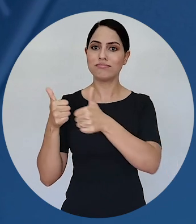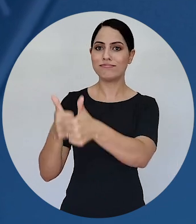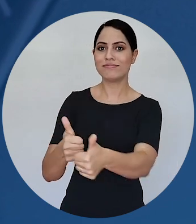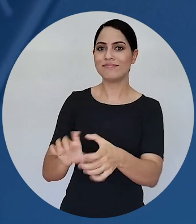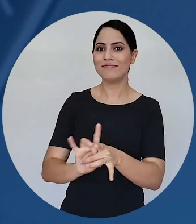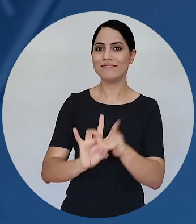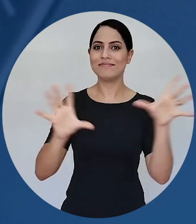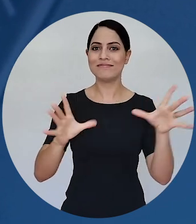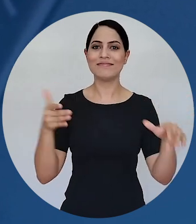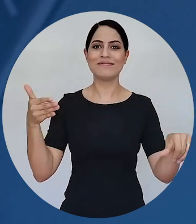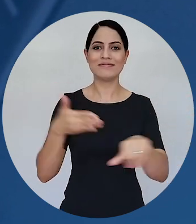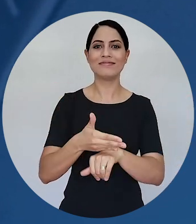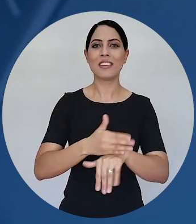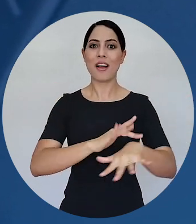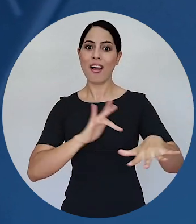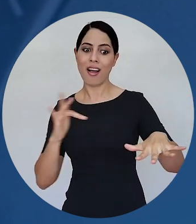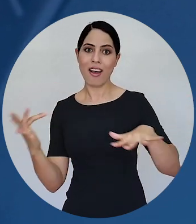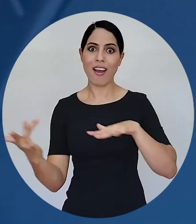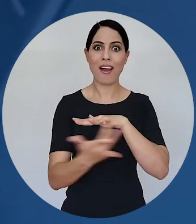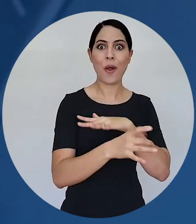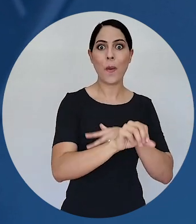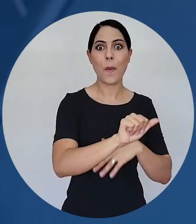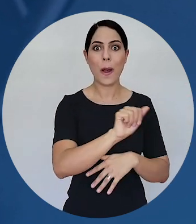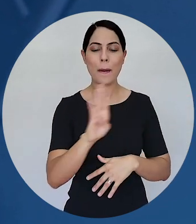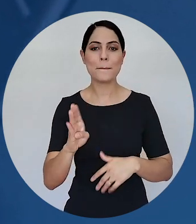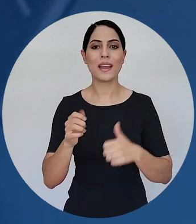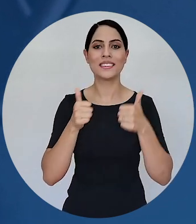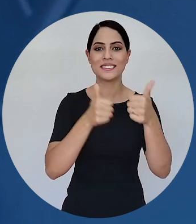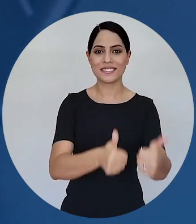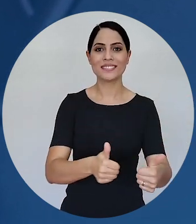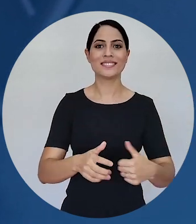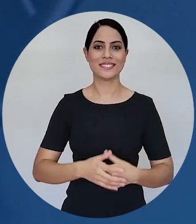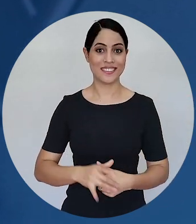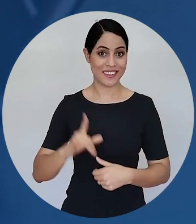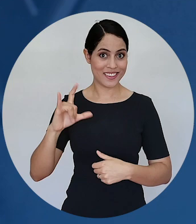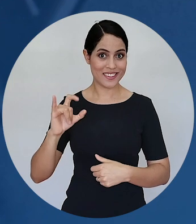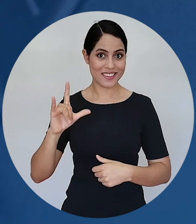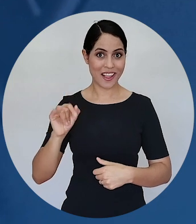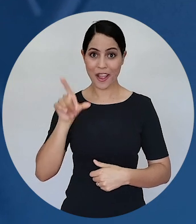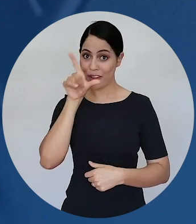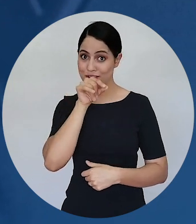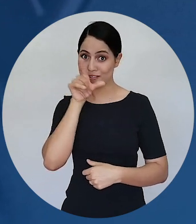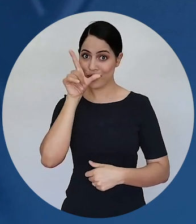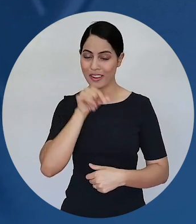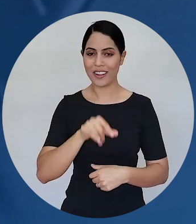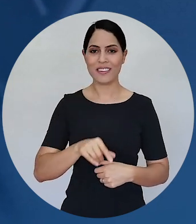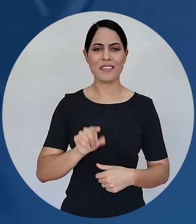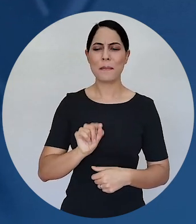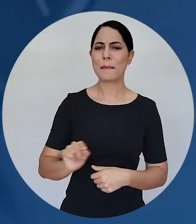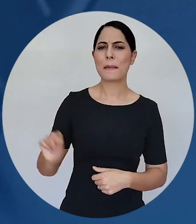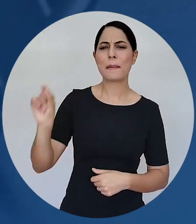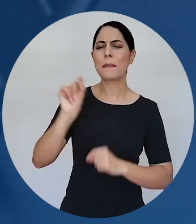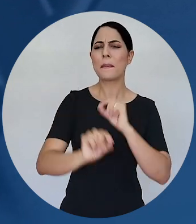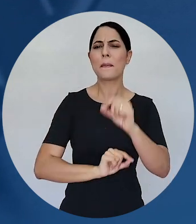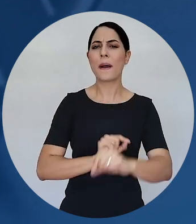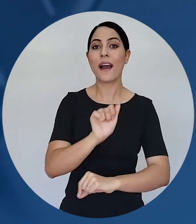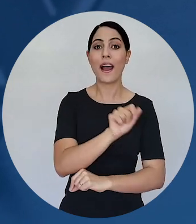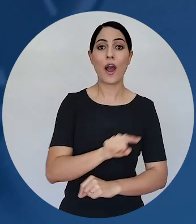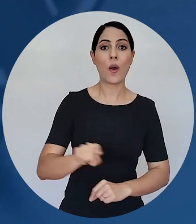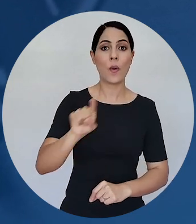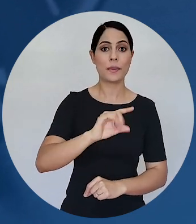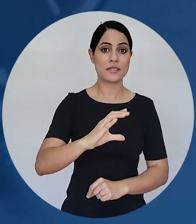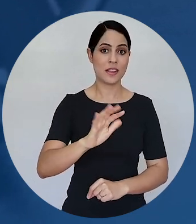encontrar. Basta um clique de curtir ou seguir e você fará parte do universo OAB. No Instagram e no Twitter,